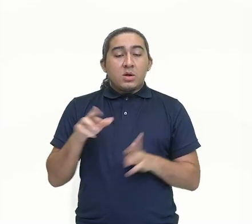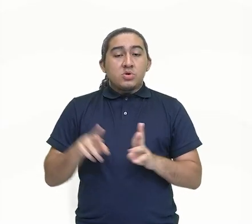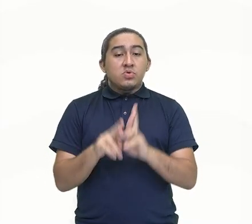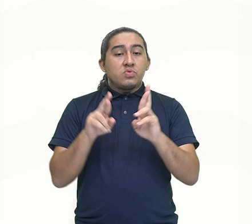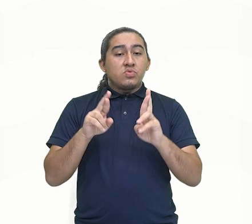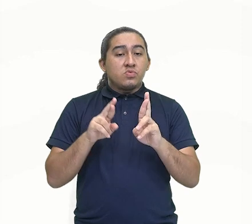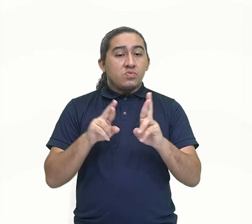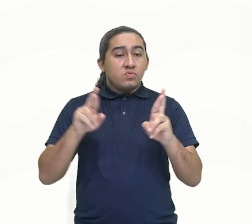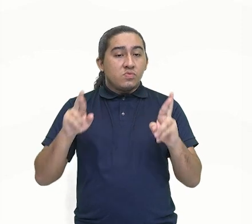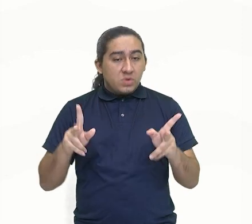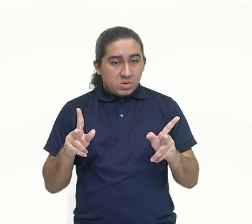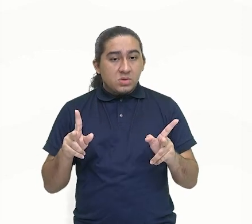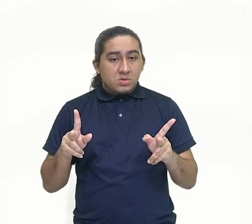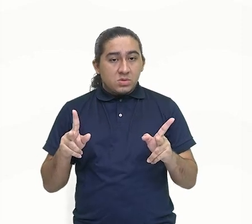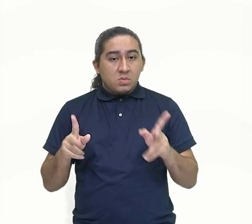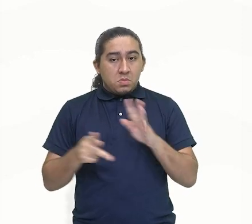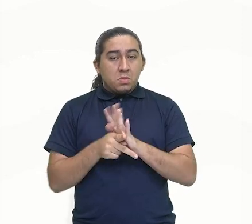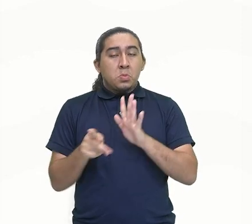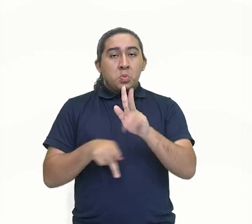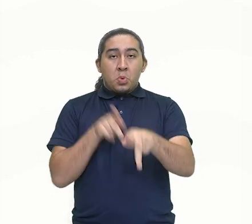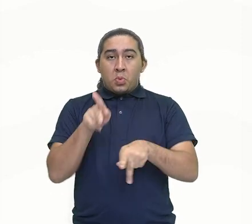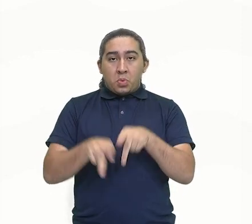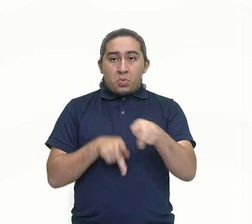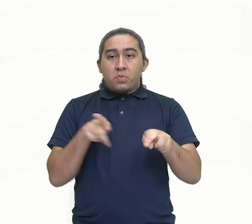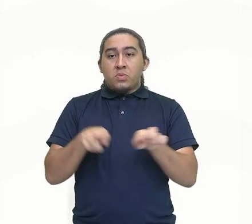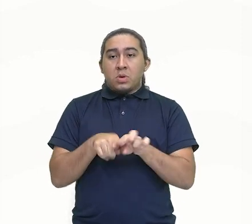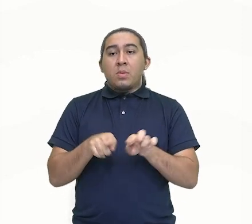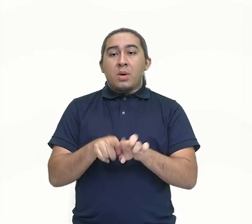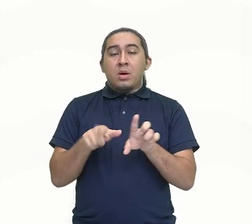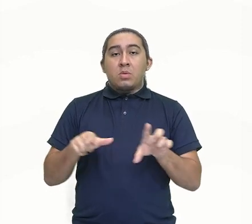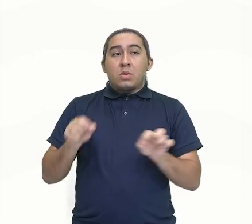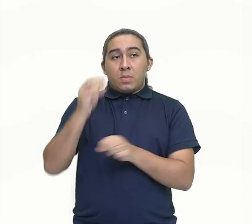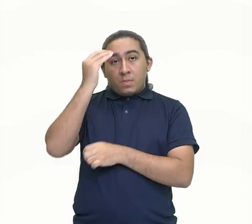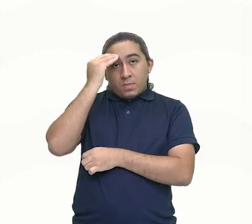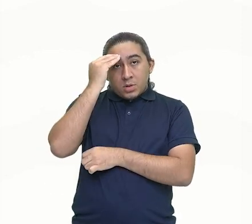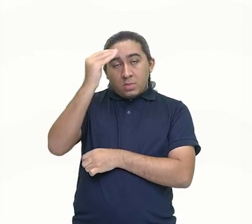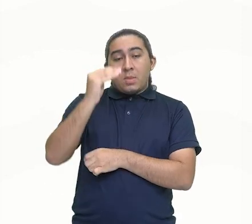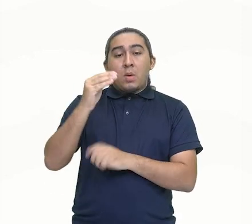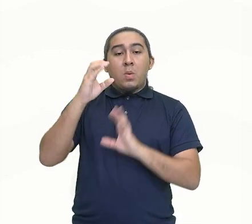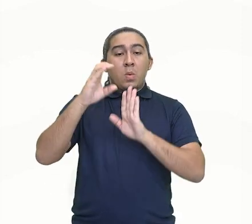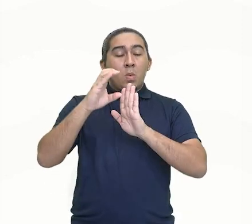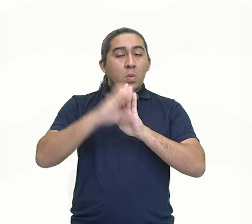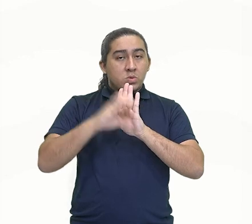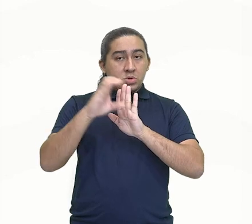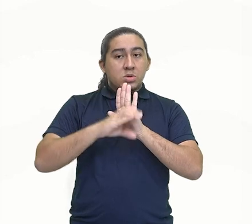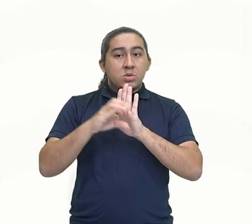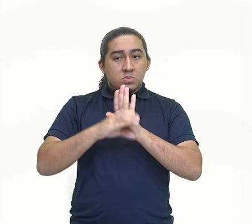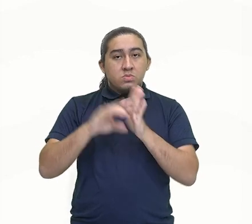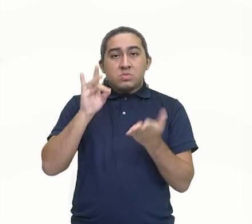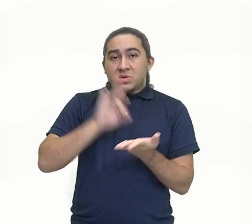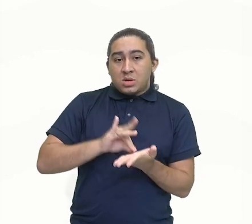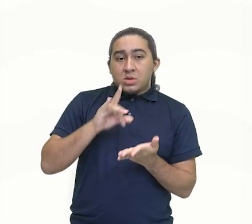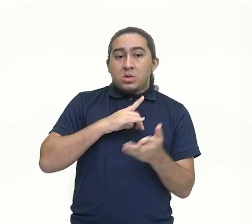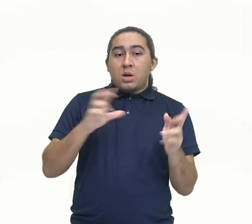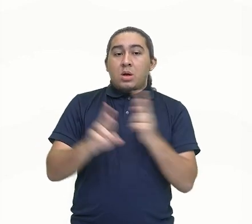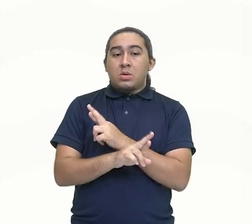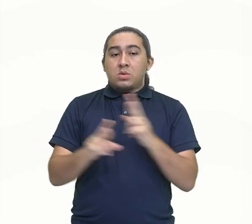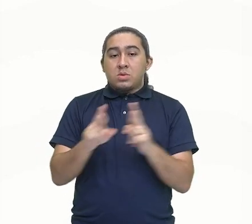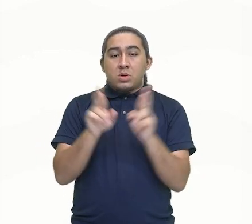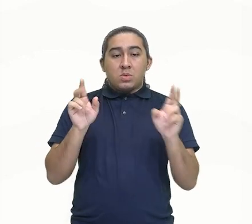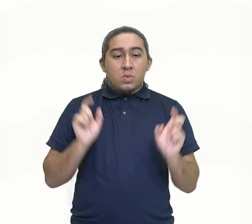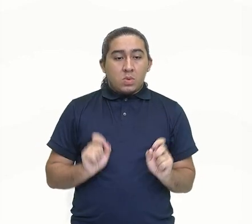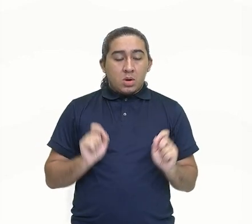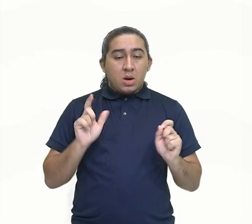de indivíduos de uma população. Então, ele é um dos principais conceitos, né, que estão relacionados